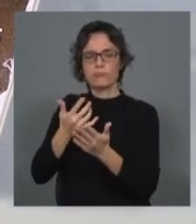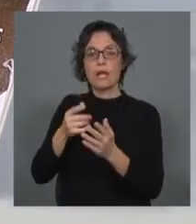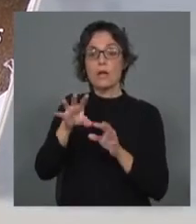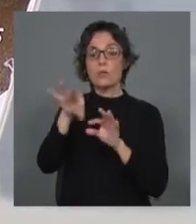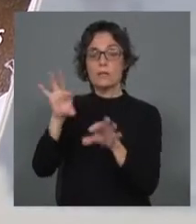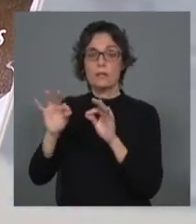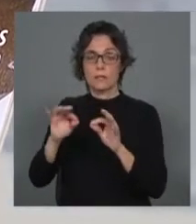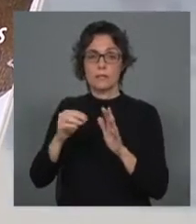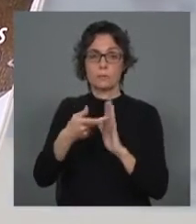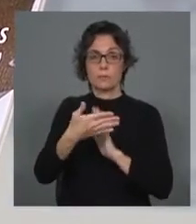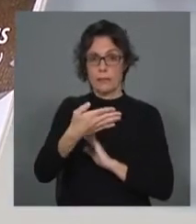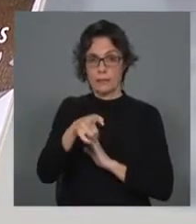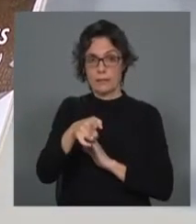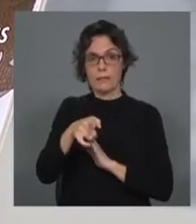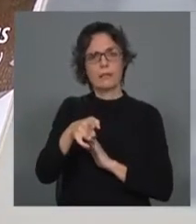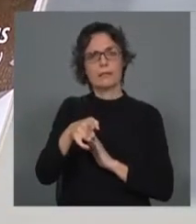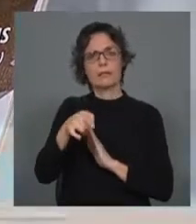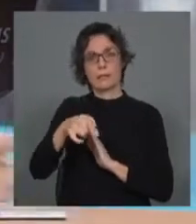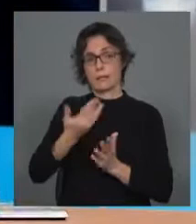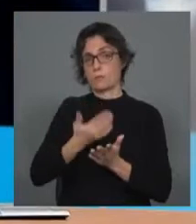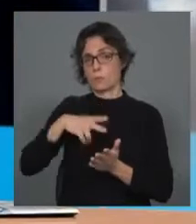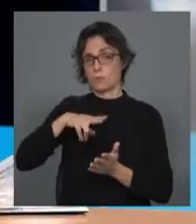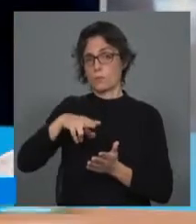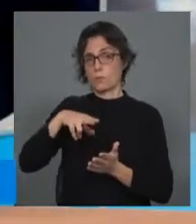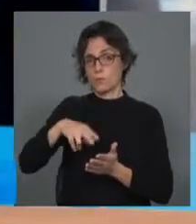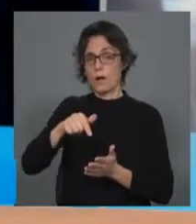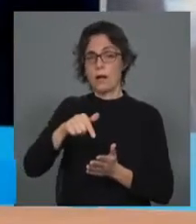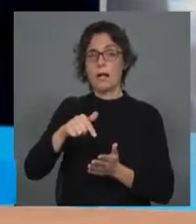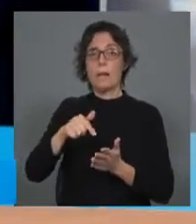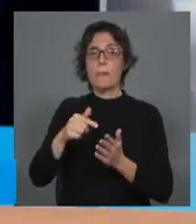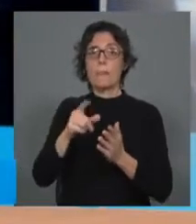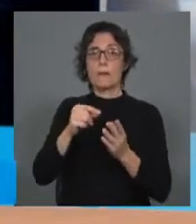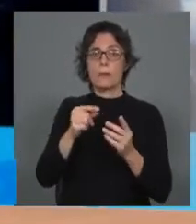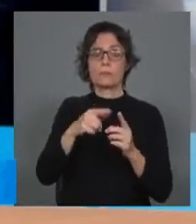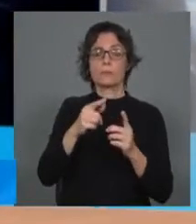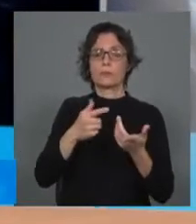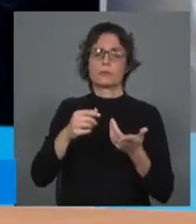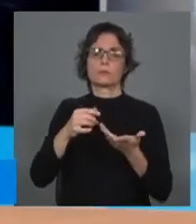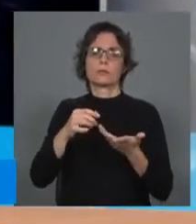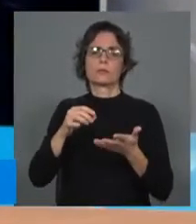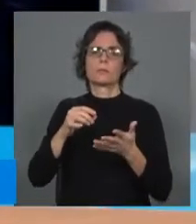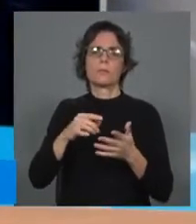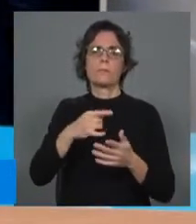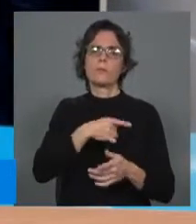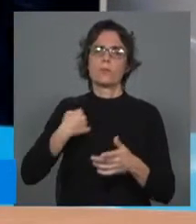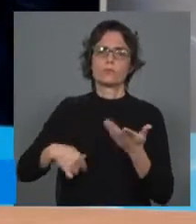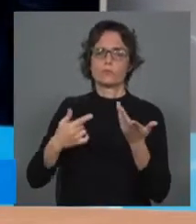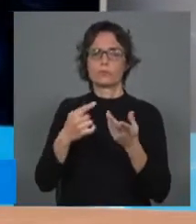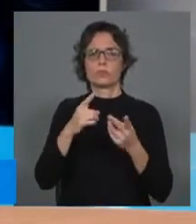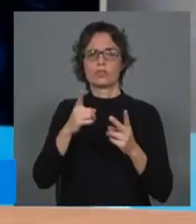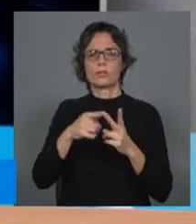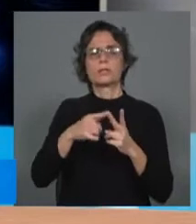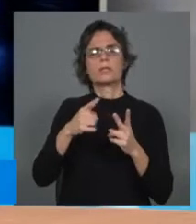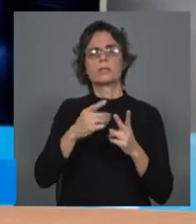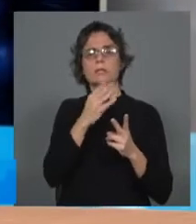solo português. E dentro dessas 7 religiões mais representativas, no calendário temos como hinduísmo, as tradições chinesas, judaísmo, budismo,